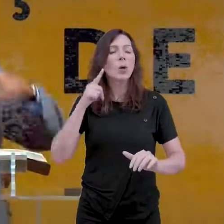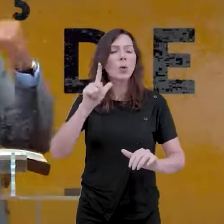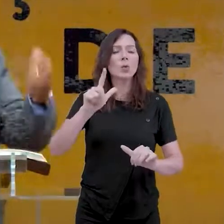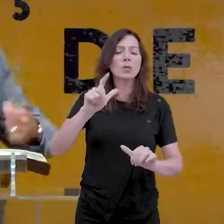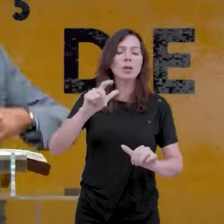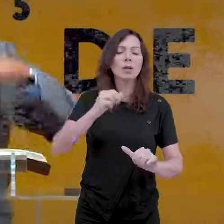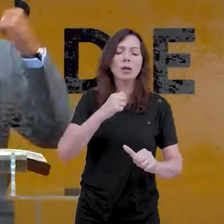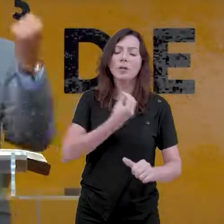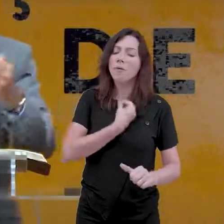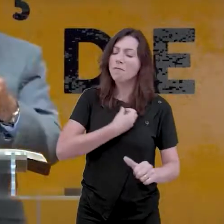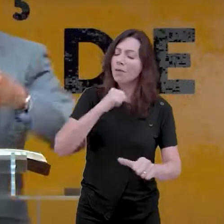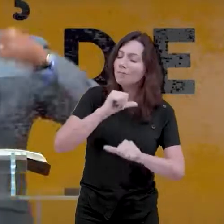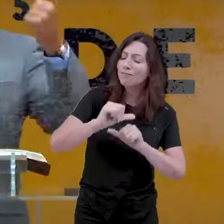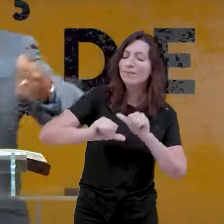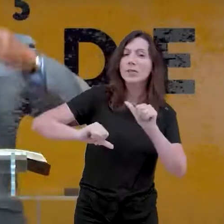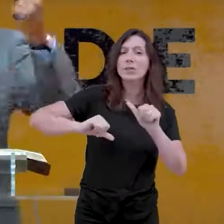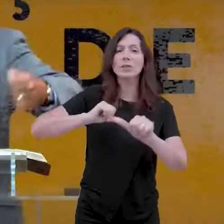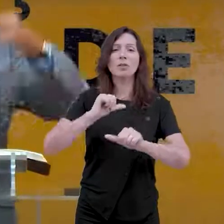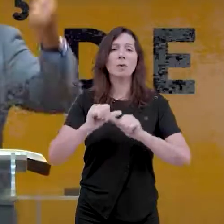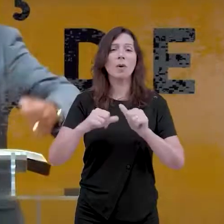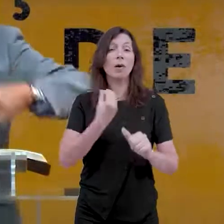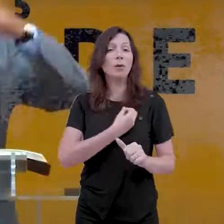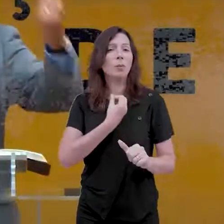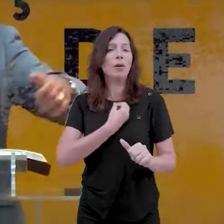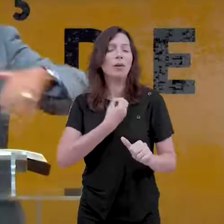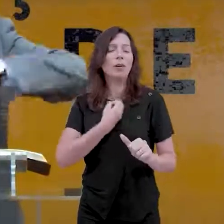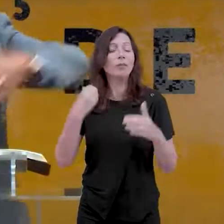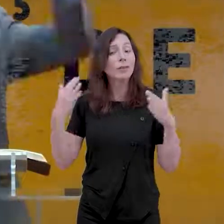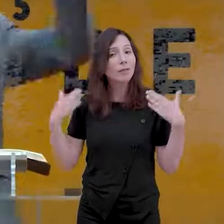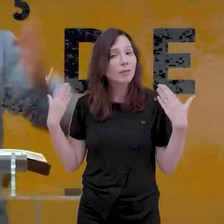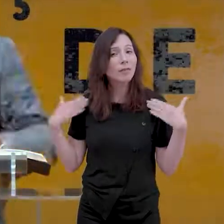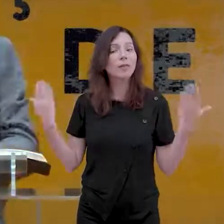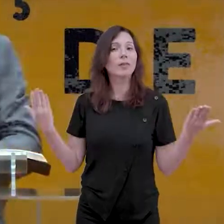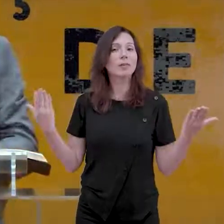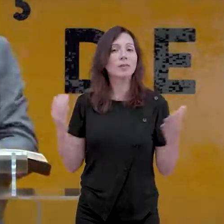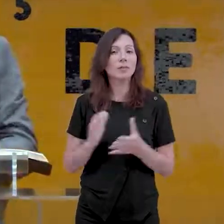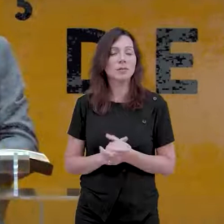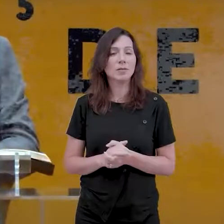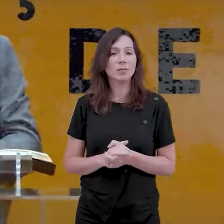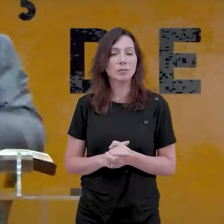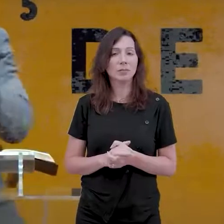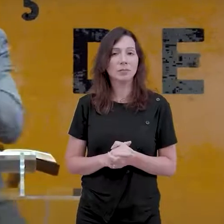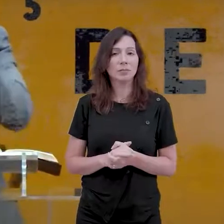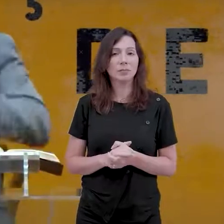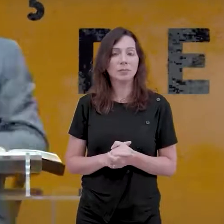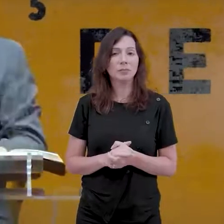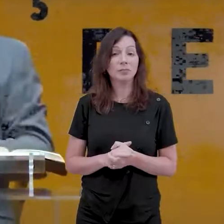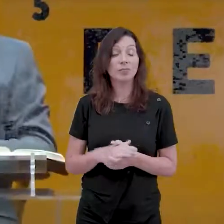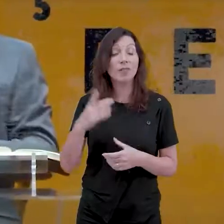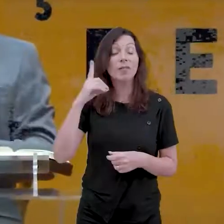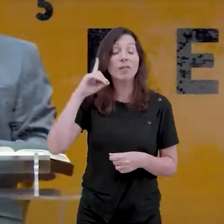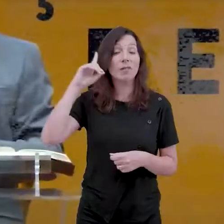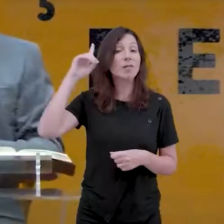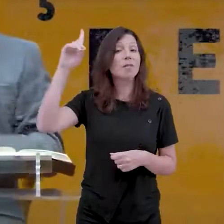vida, seu coração, seus recursos, para que outras pessoas pudessem ser abençoadas aos milhões. Só Deus faz